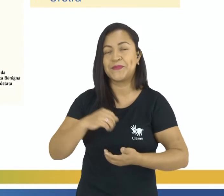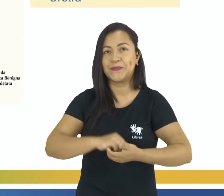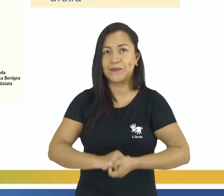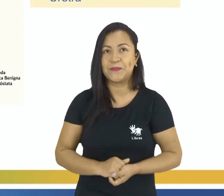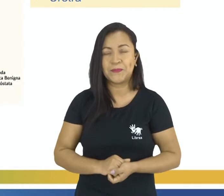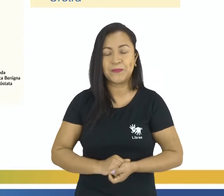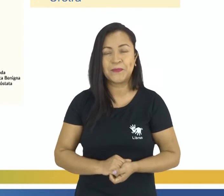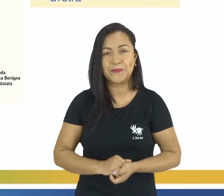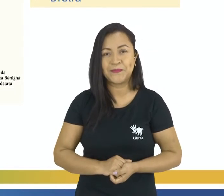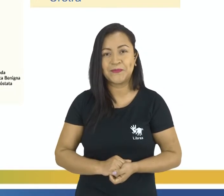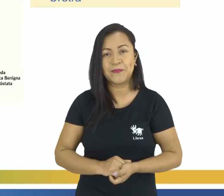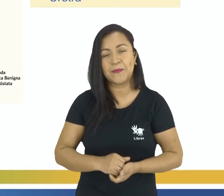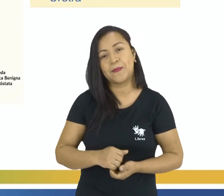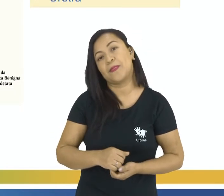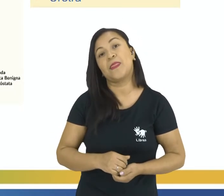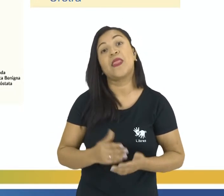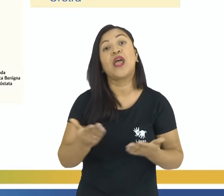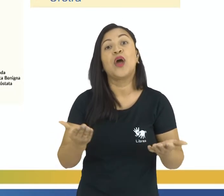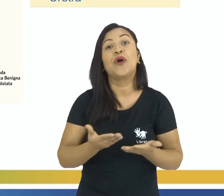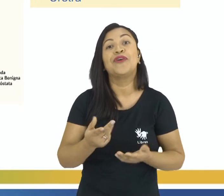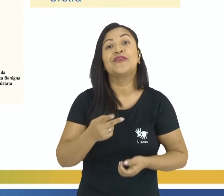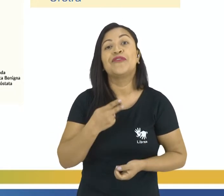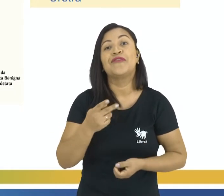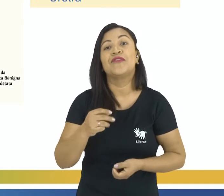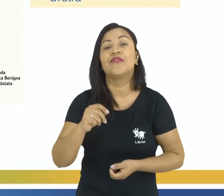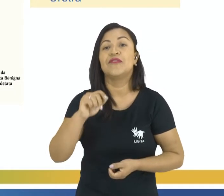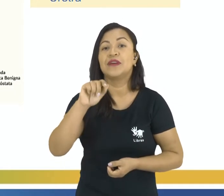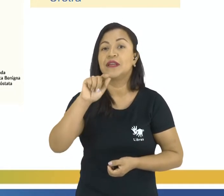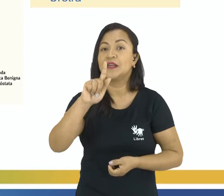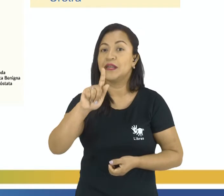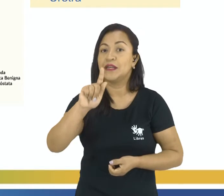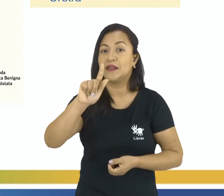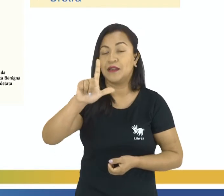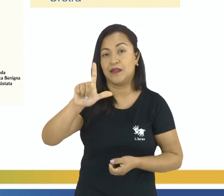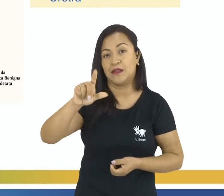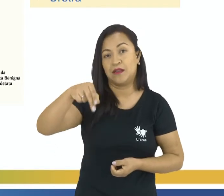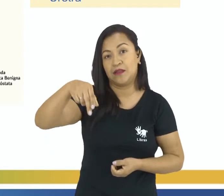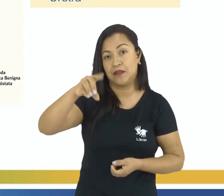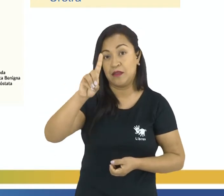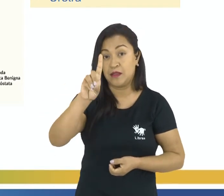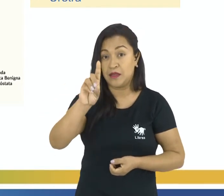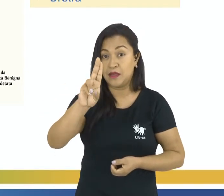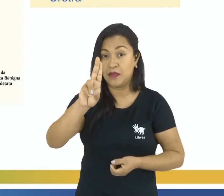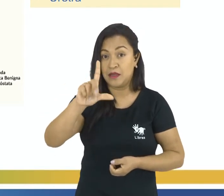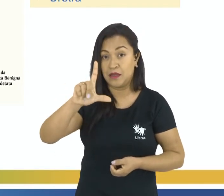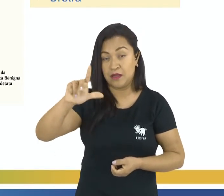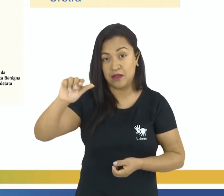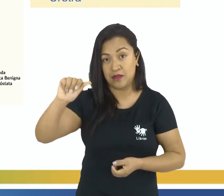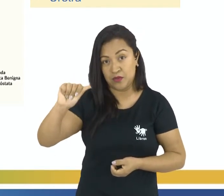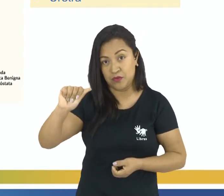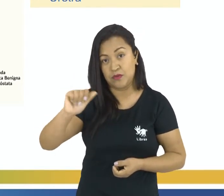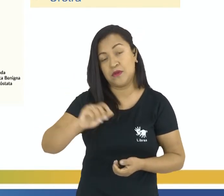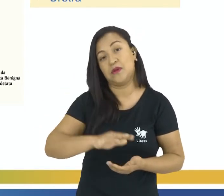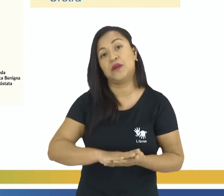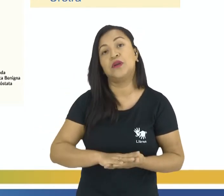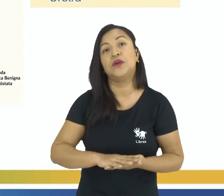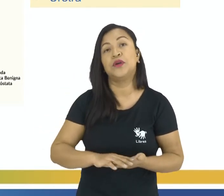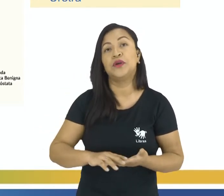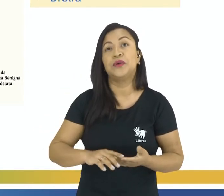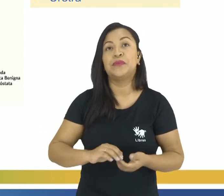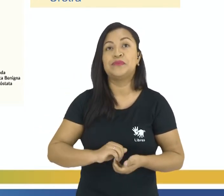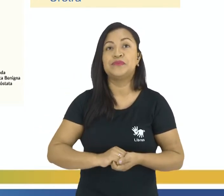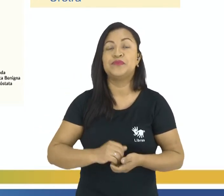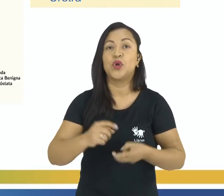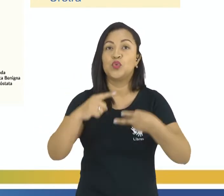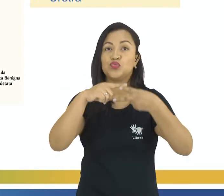Agora a gente vai falar da glândula seminal, da glândula bulbouretral, da próstata e da uretra. Começando pela